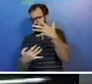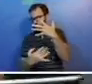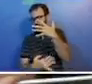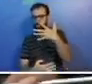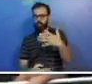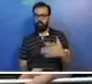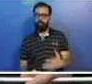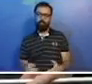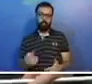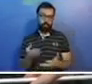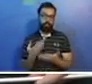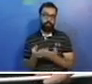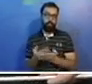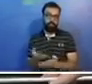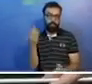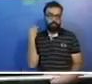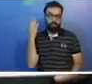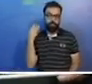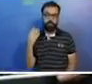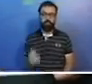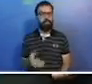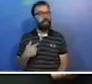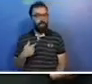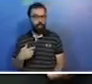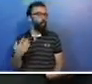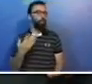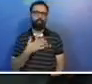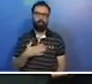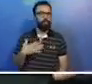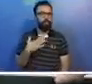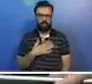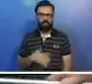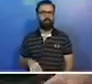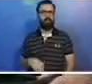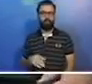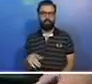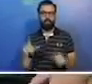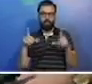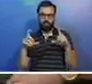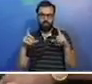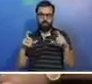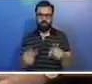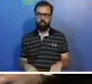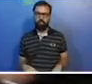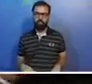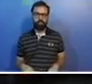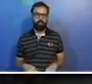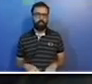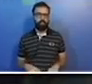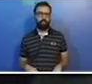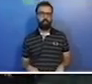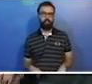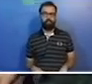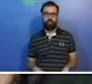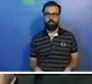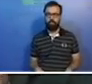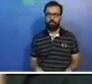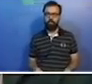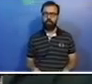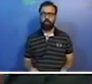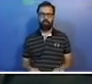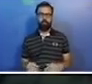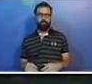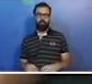foi a aula passada. Adorei as atividades que vocês mandaram. Parabéns pelas cadeias que vocês fizeram, tá? As